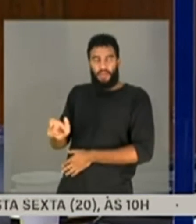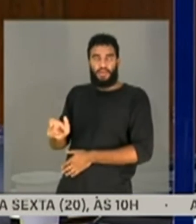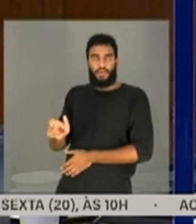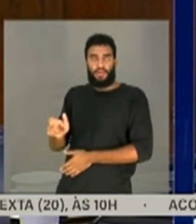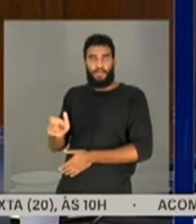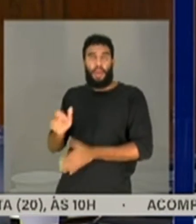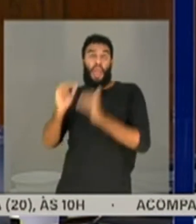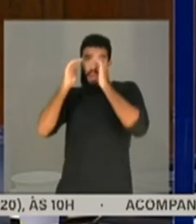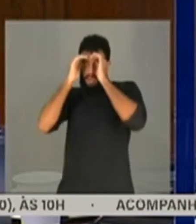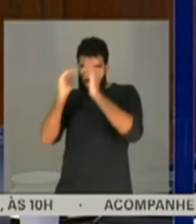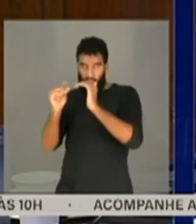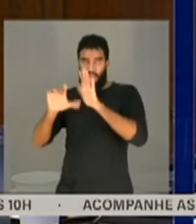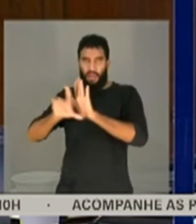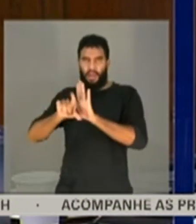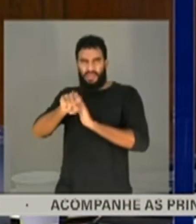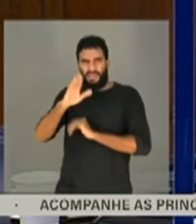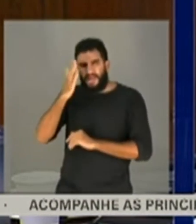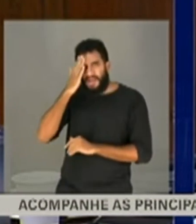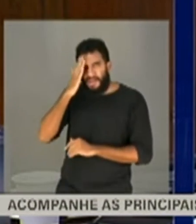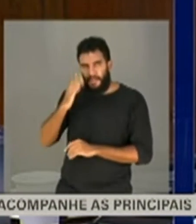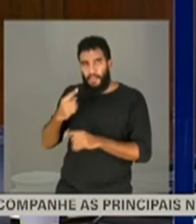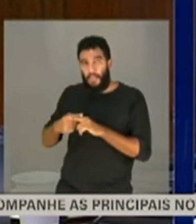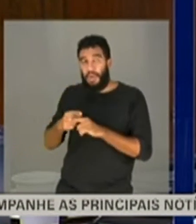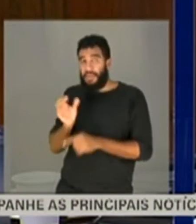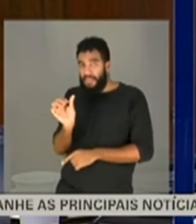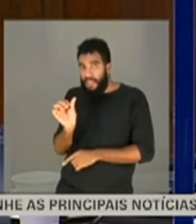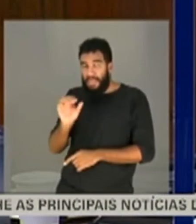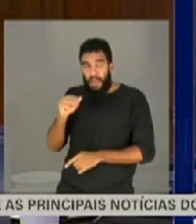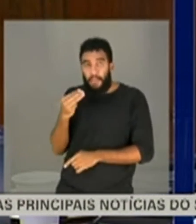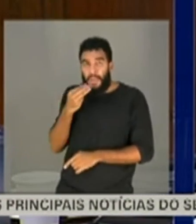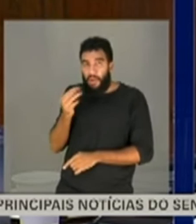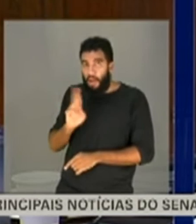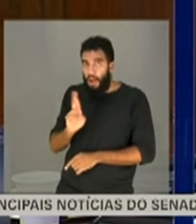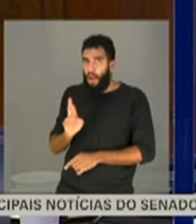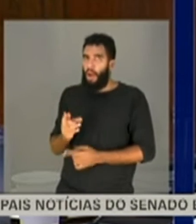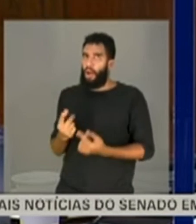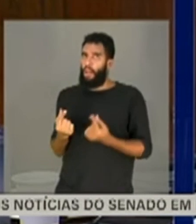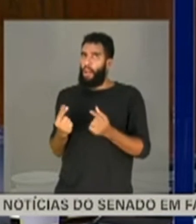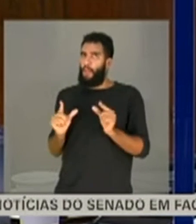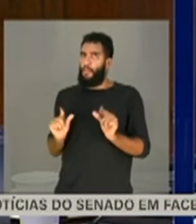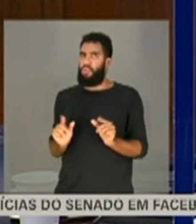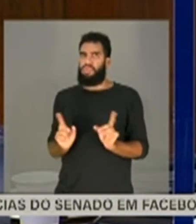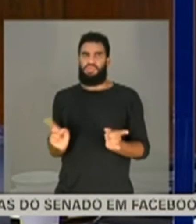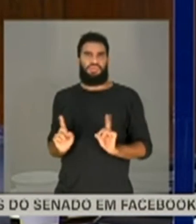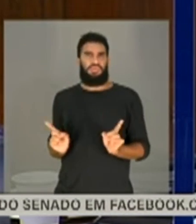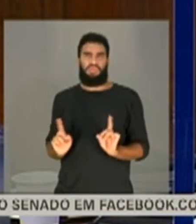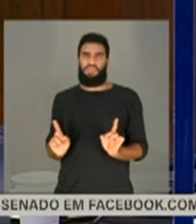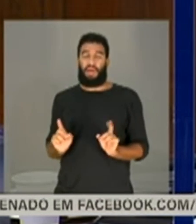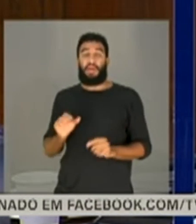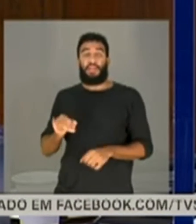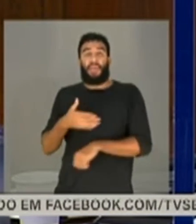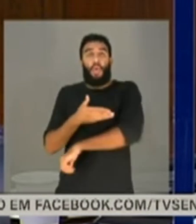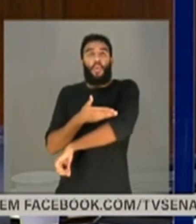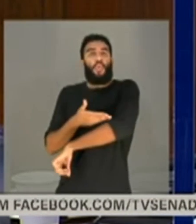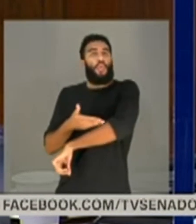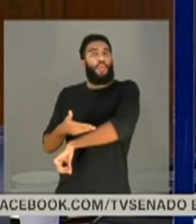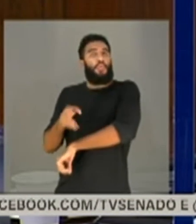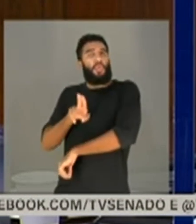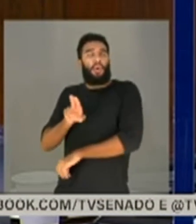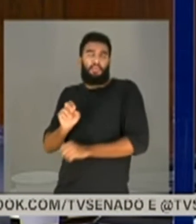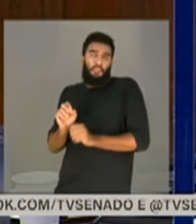lei? O senhor tem conhecimento? Porque se 6 milhões de reais não é pouco dinheiro. Se é um hábito usar assim, tudo